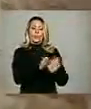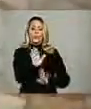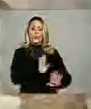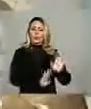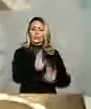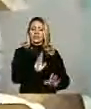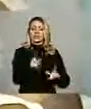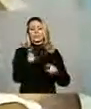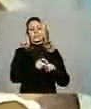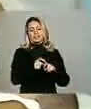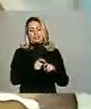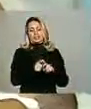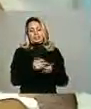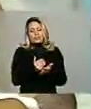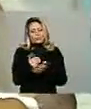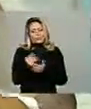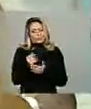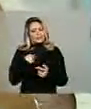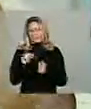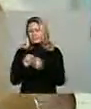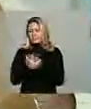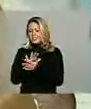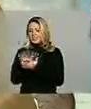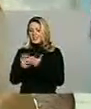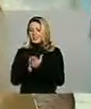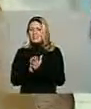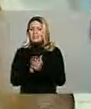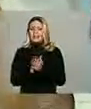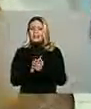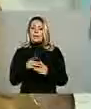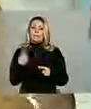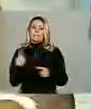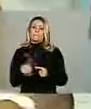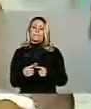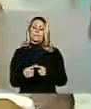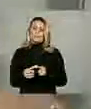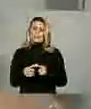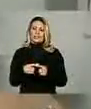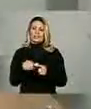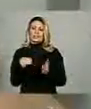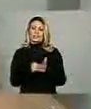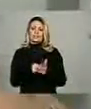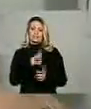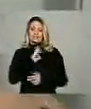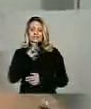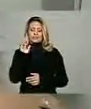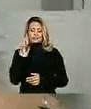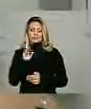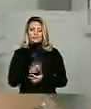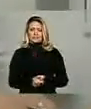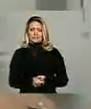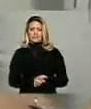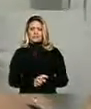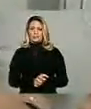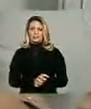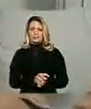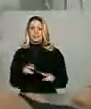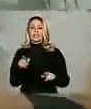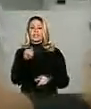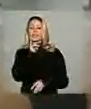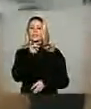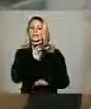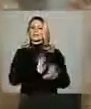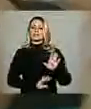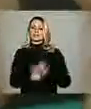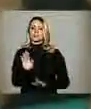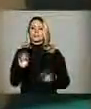No começo eu não fiz, acho mais por irresponsabilidade, né? Um descuido da gestante pode trazer